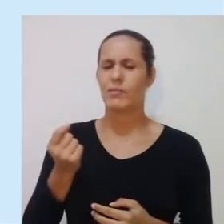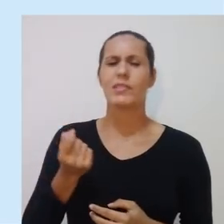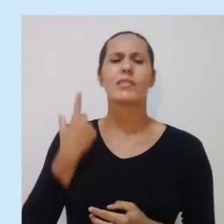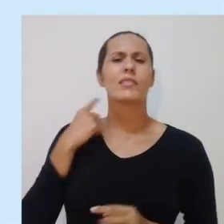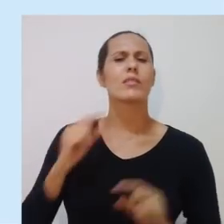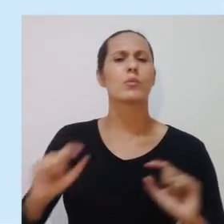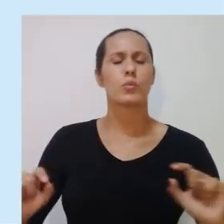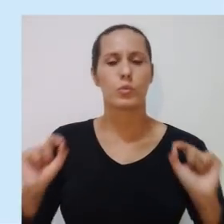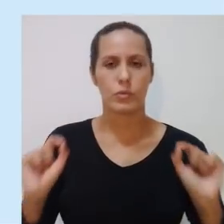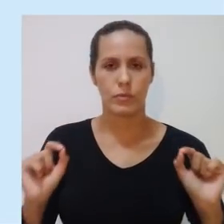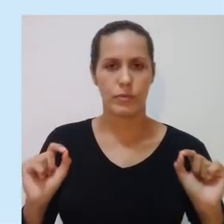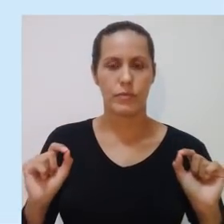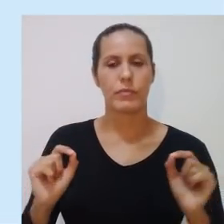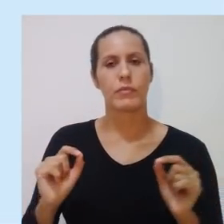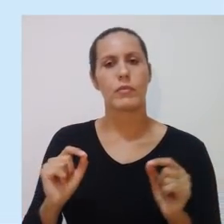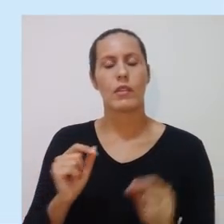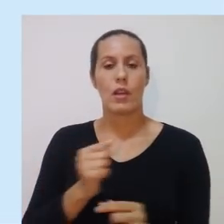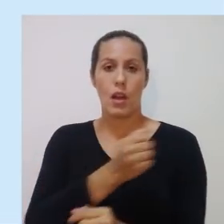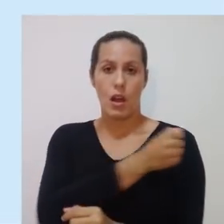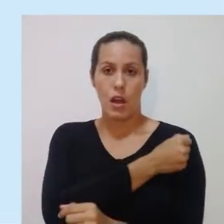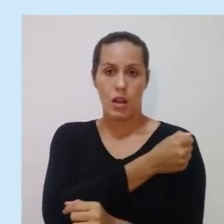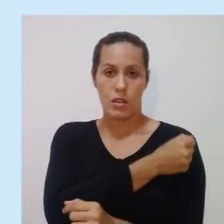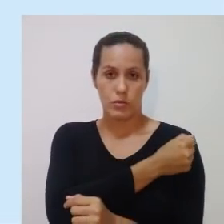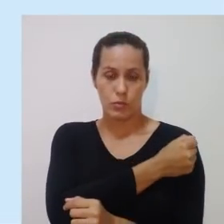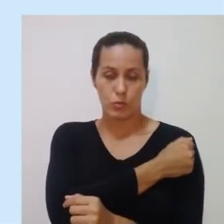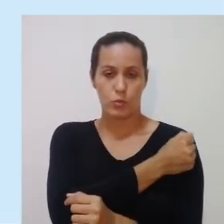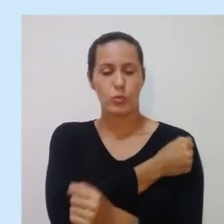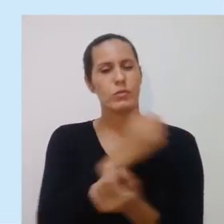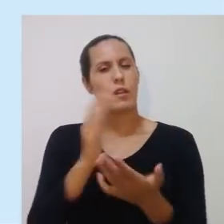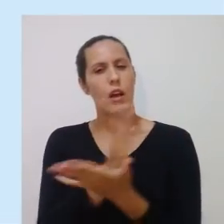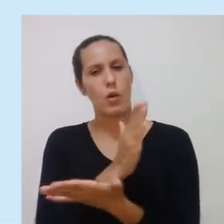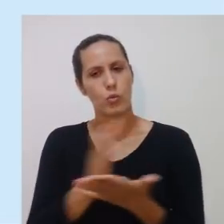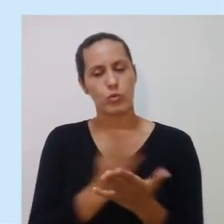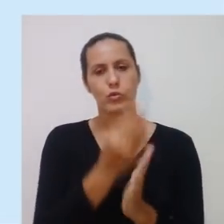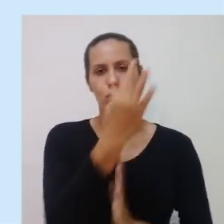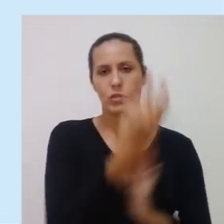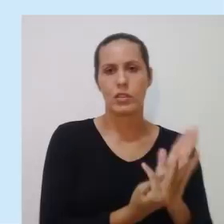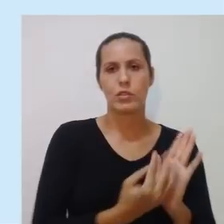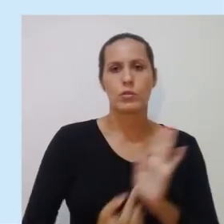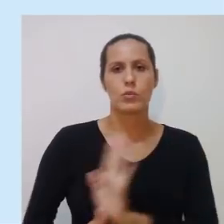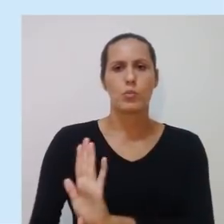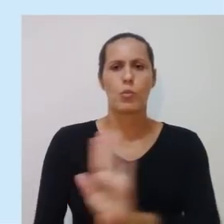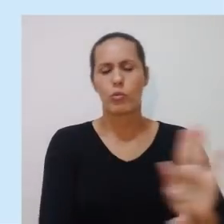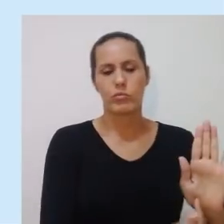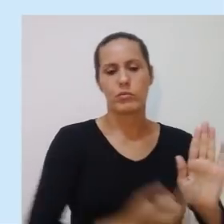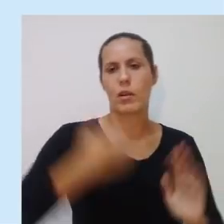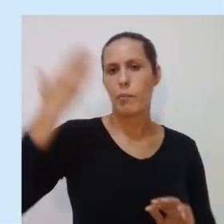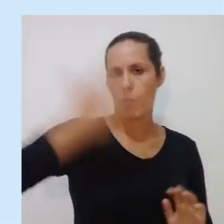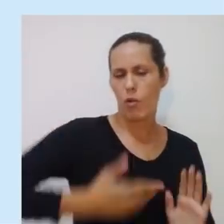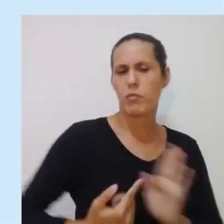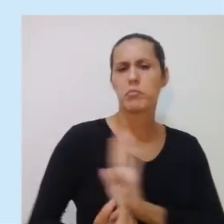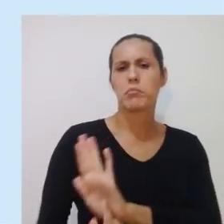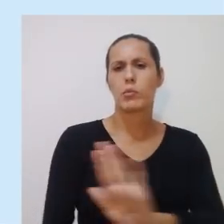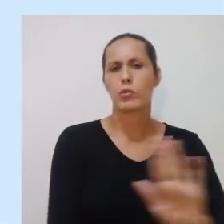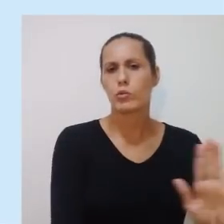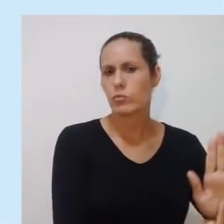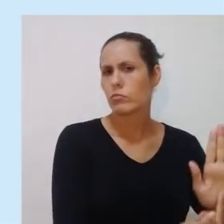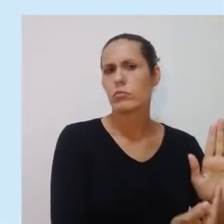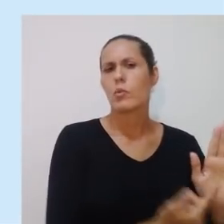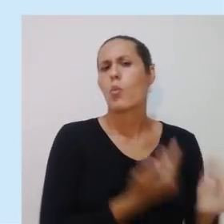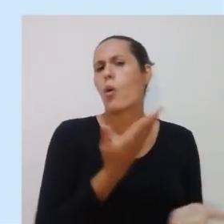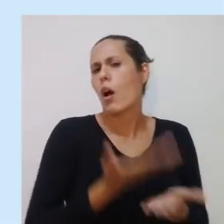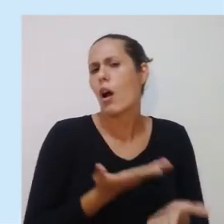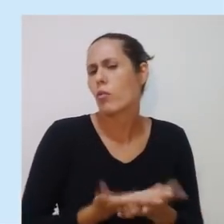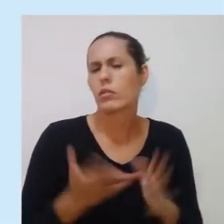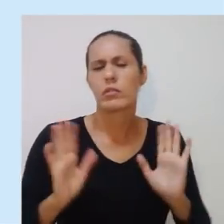vocês. Minha gente, muitos alunos, quando nós apresentamos um texto em uma prova, em uma